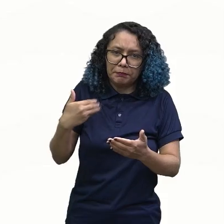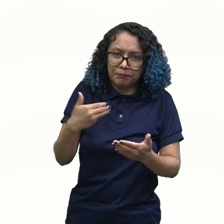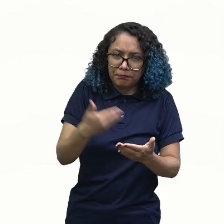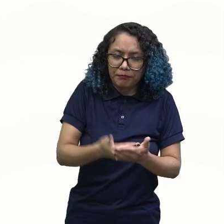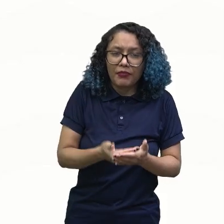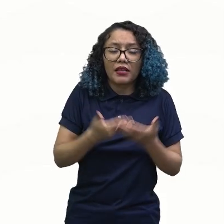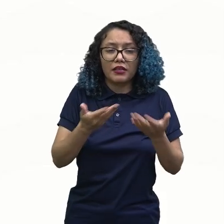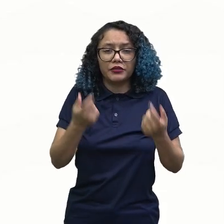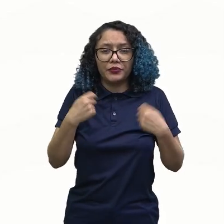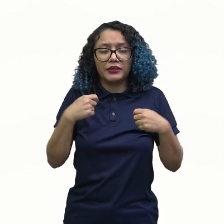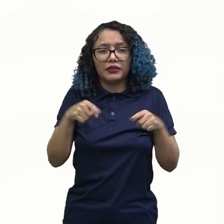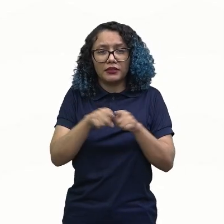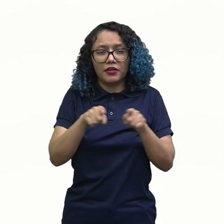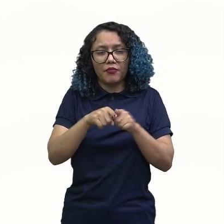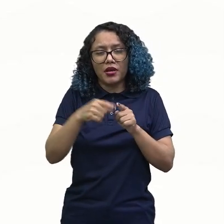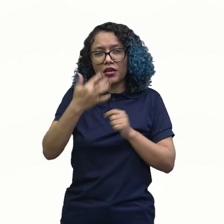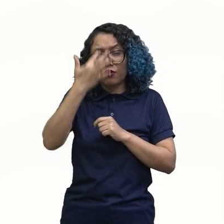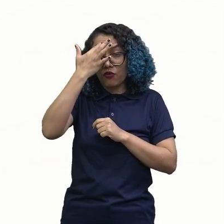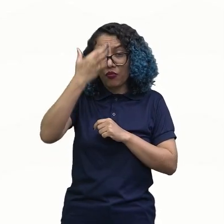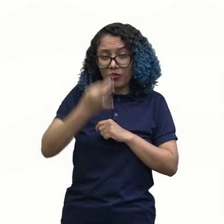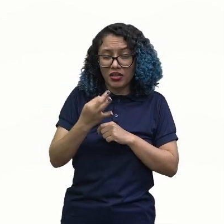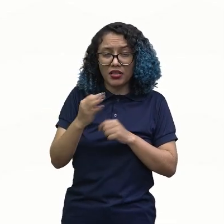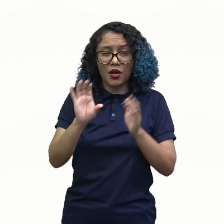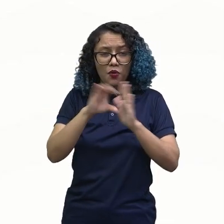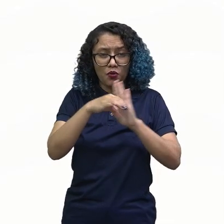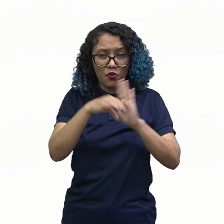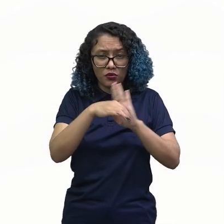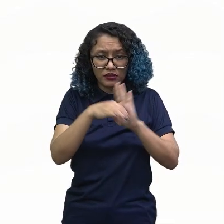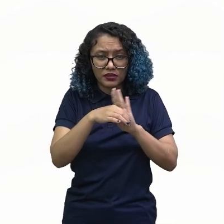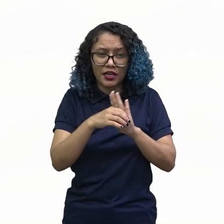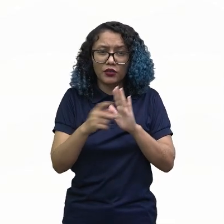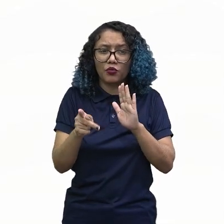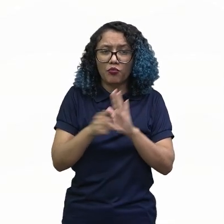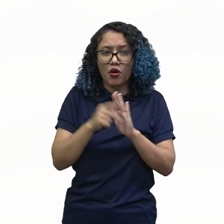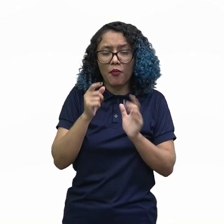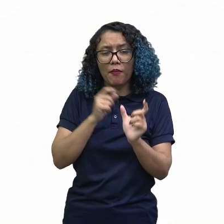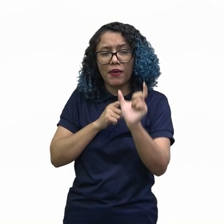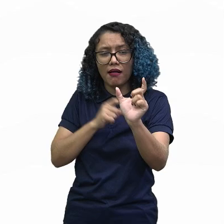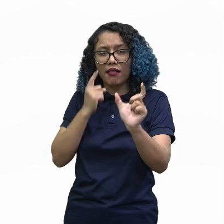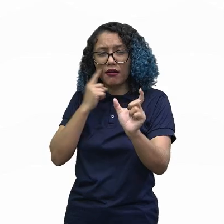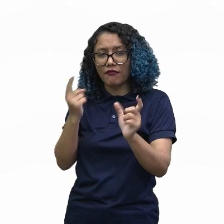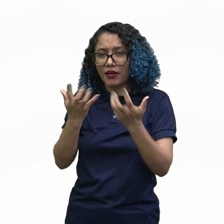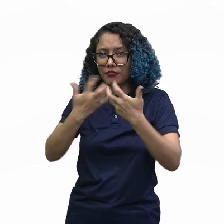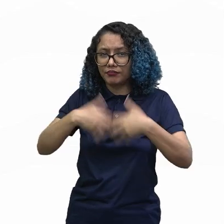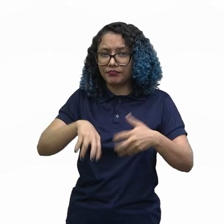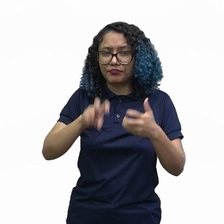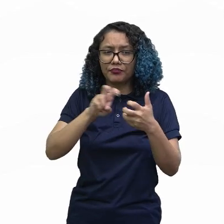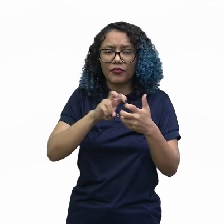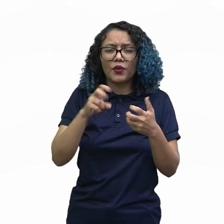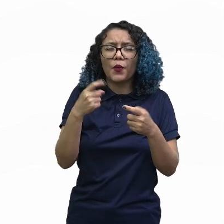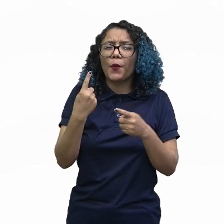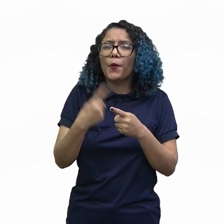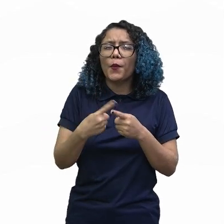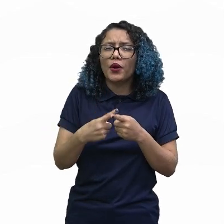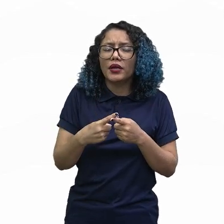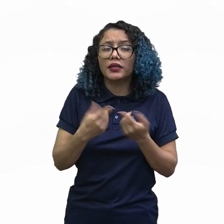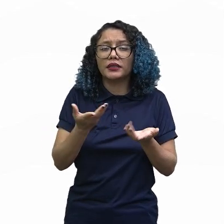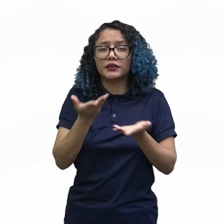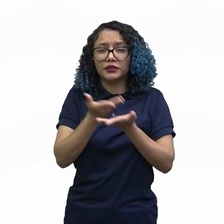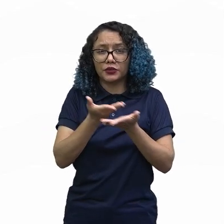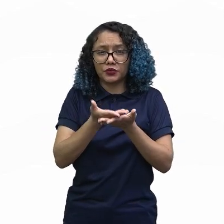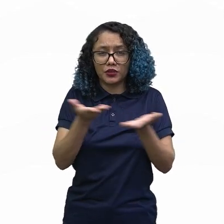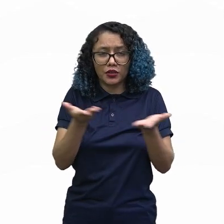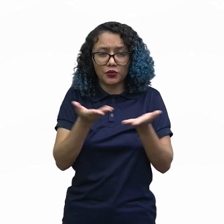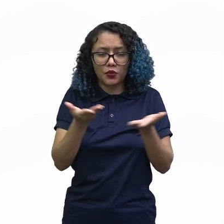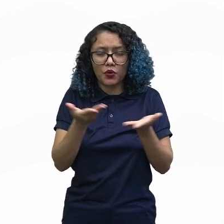precisa entender o conceito de multiculturalismo. Afinal de contas, a gente está abordando nessa